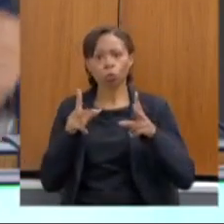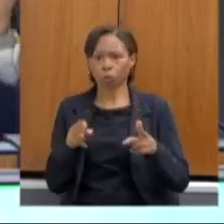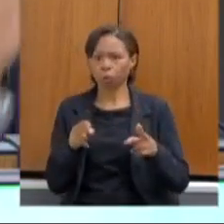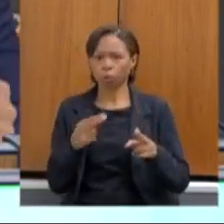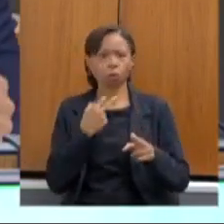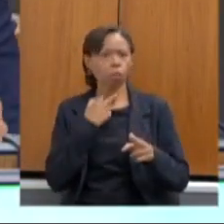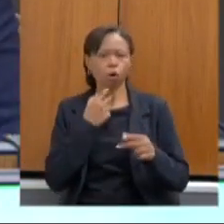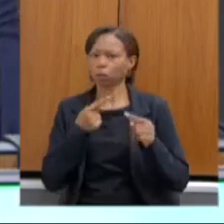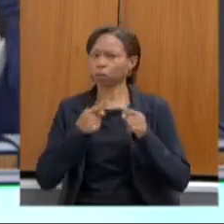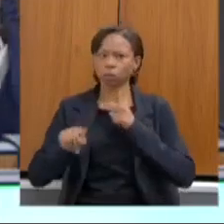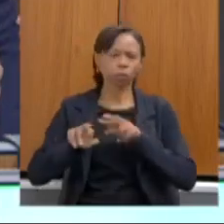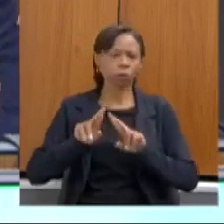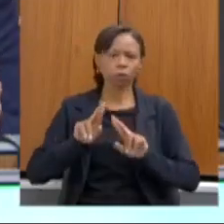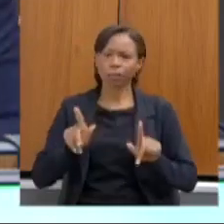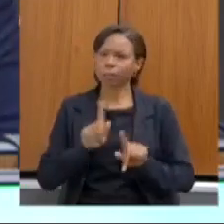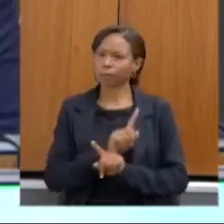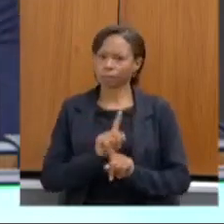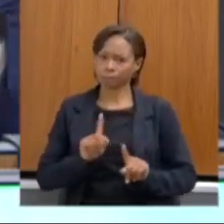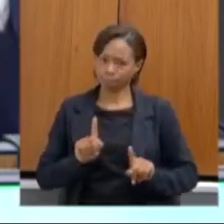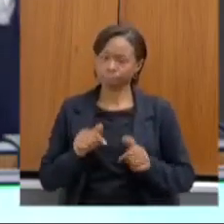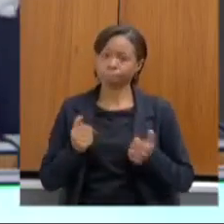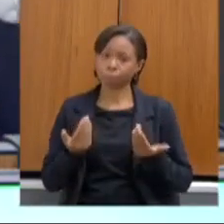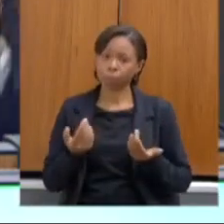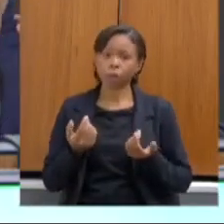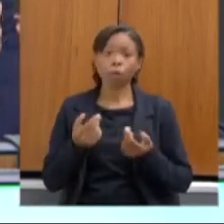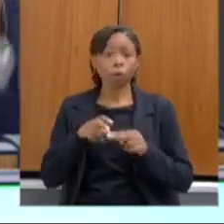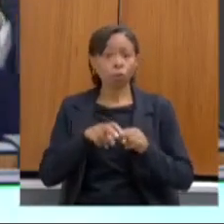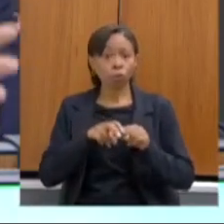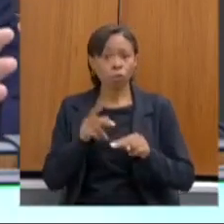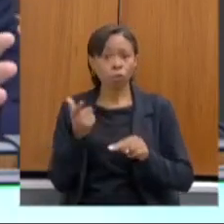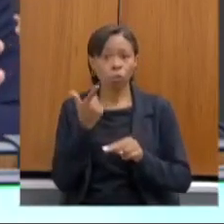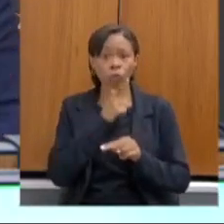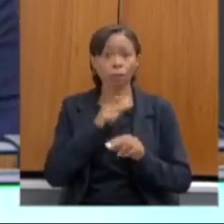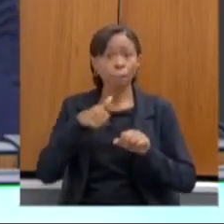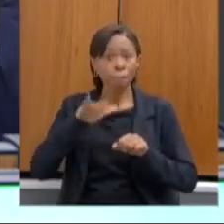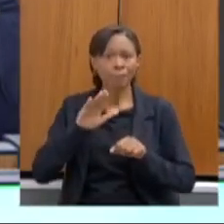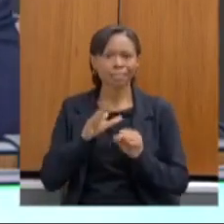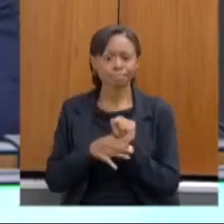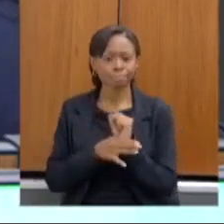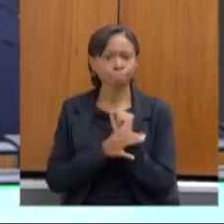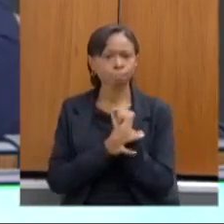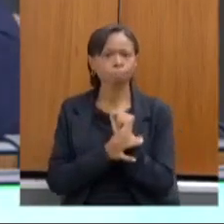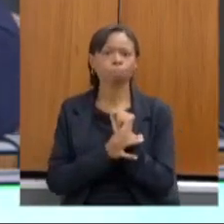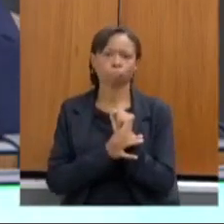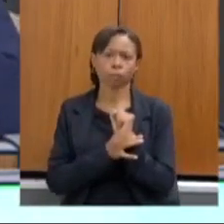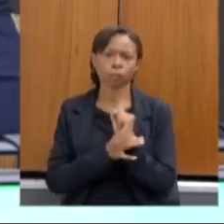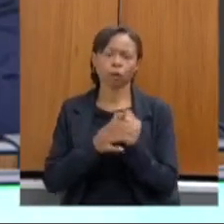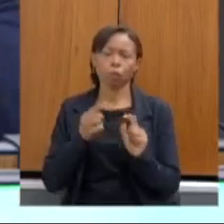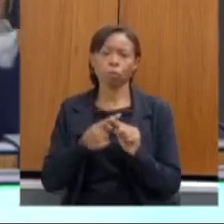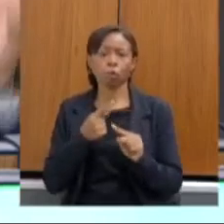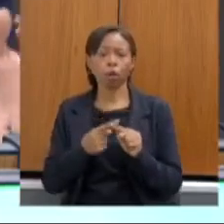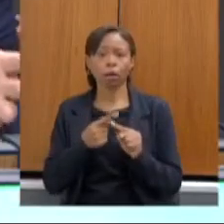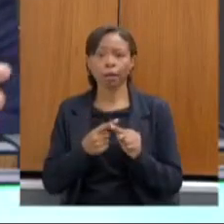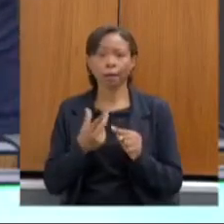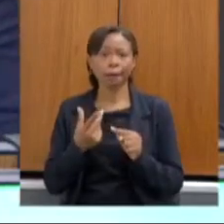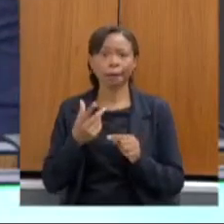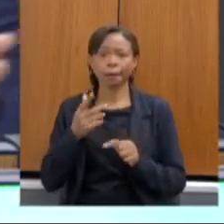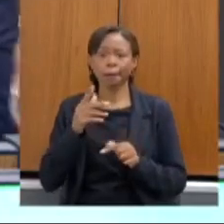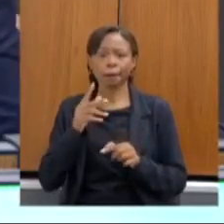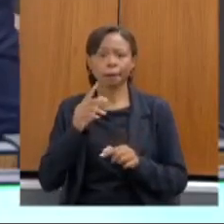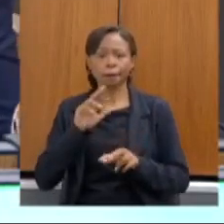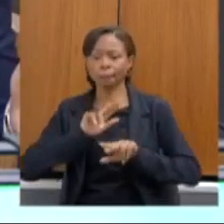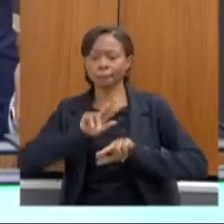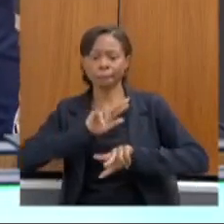disse e com isso nós vamos ter uma certa segurança tirar essa vulnerabilidade das